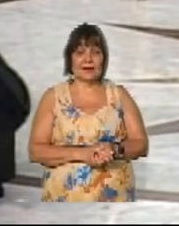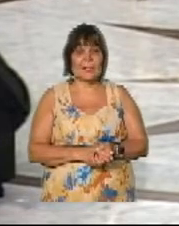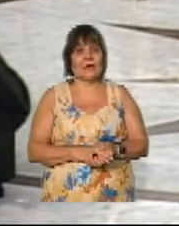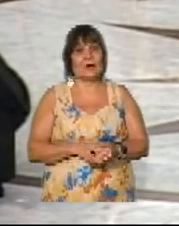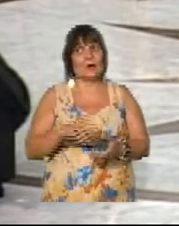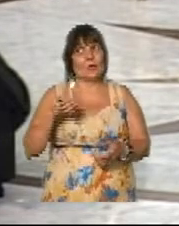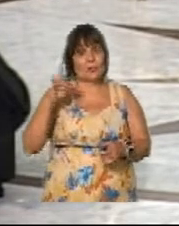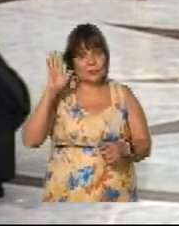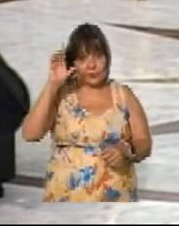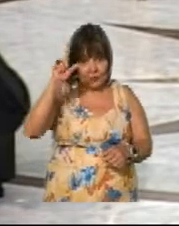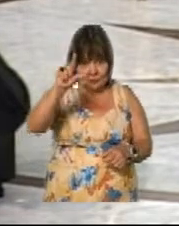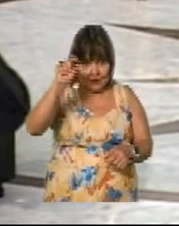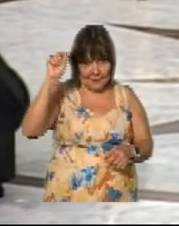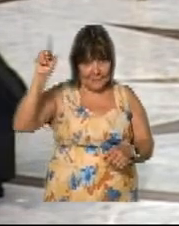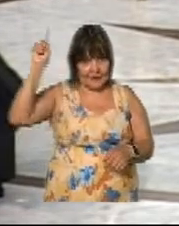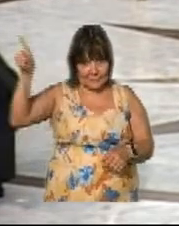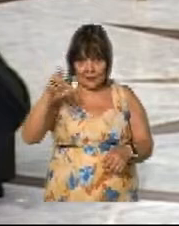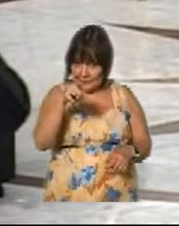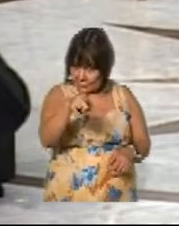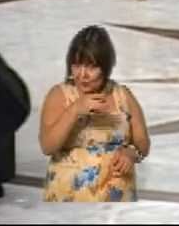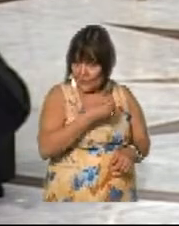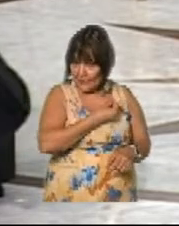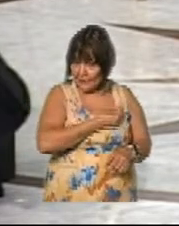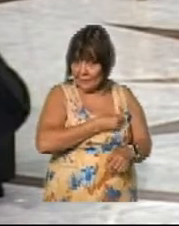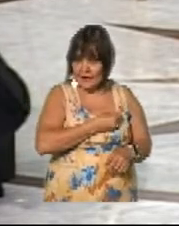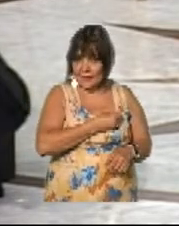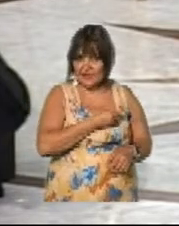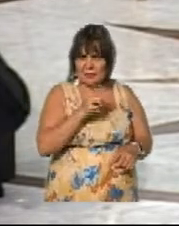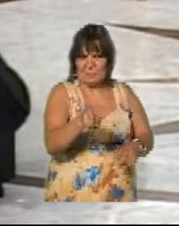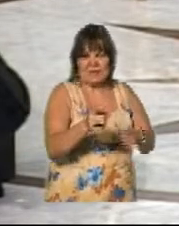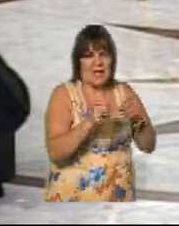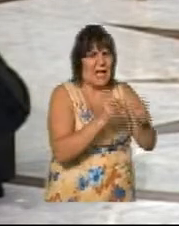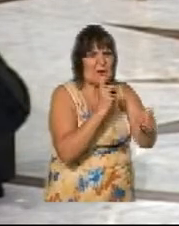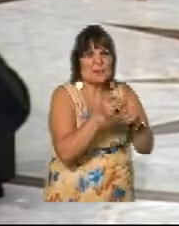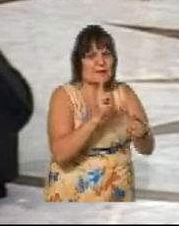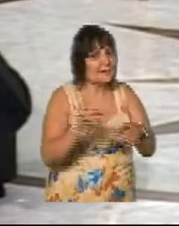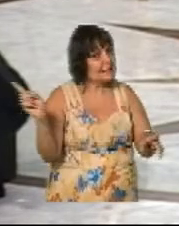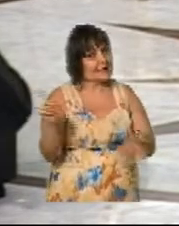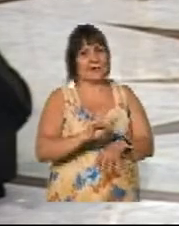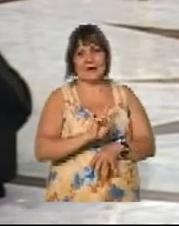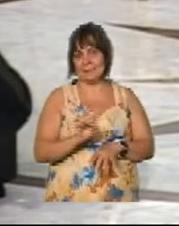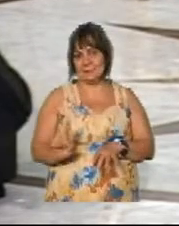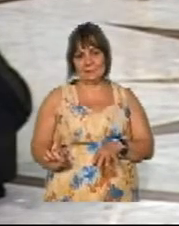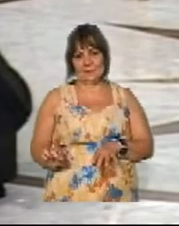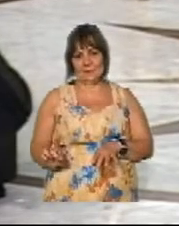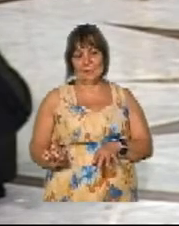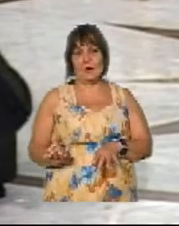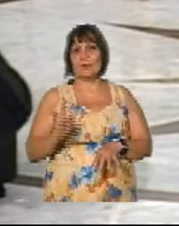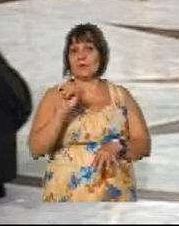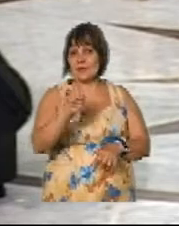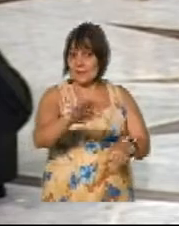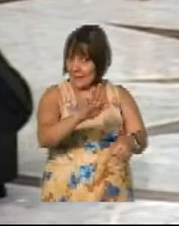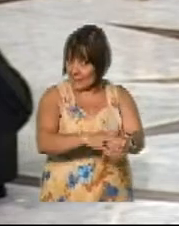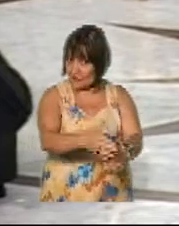as pessoas, chamar as pessoas de pecador, apontar o dedo para a ferida do próximo. Não. Diz que dentro de cada